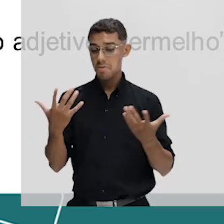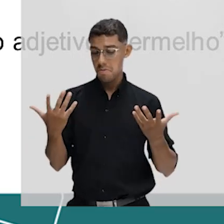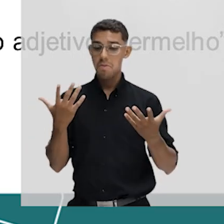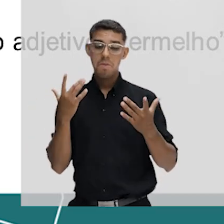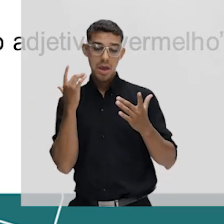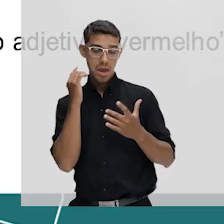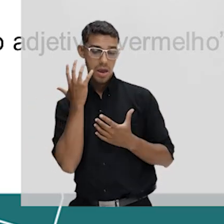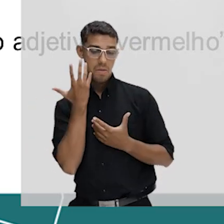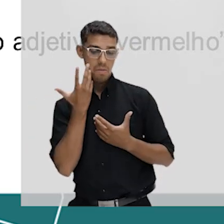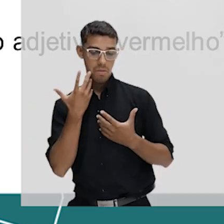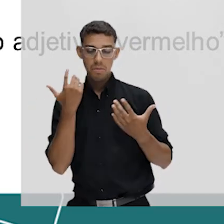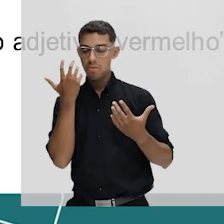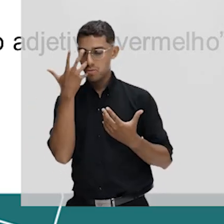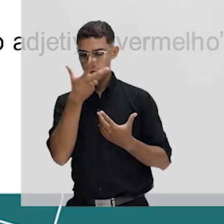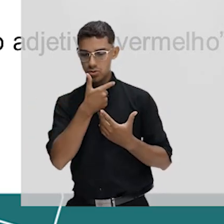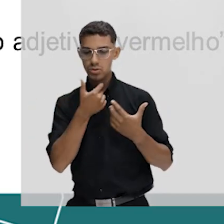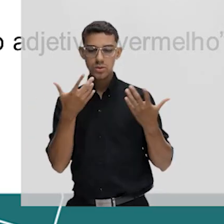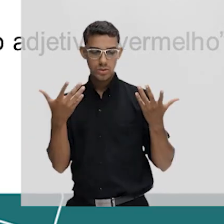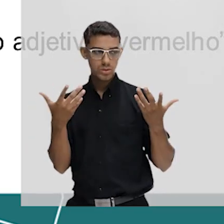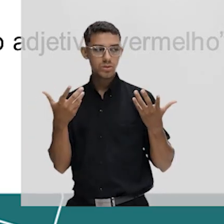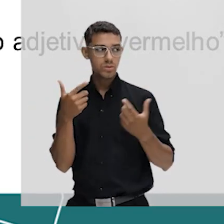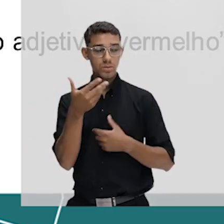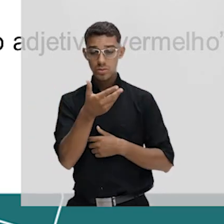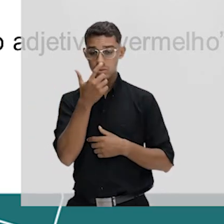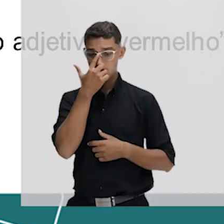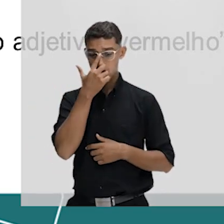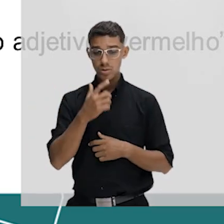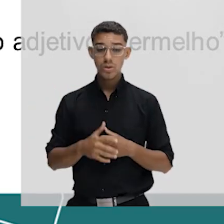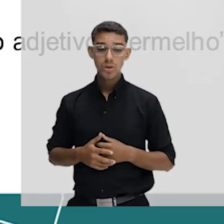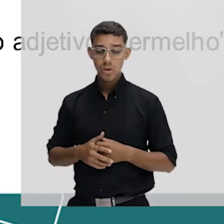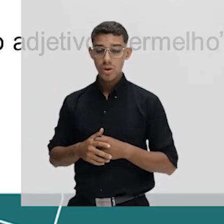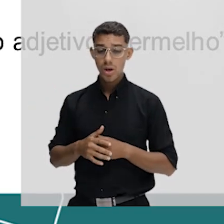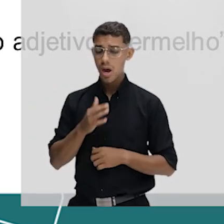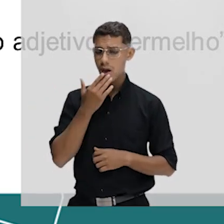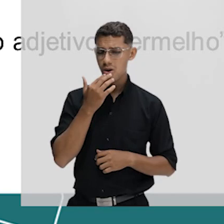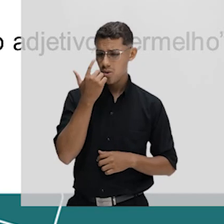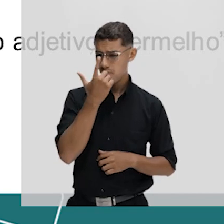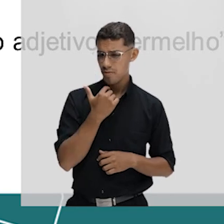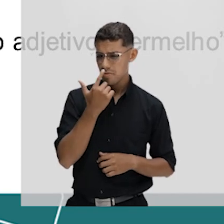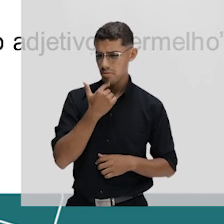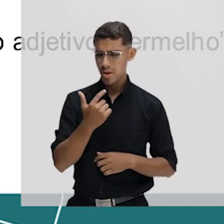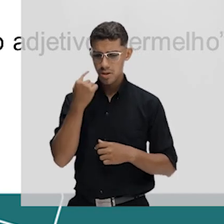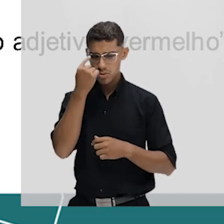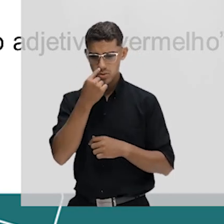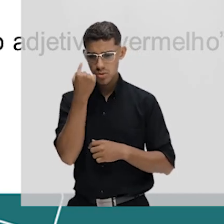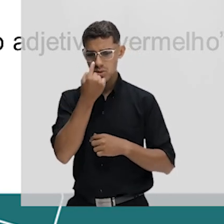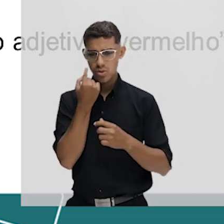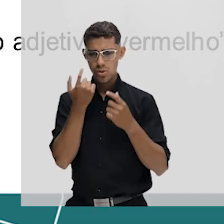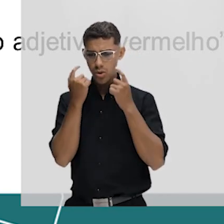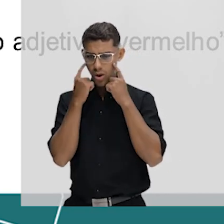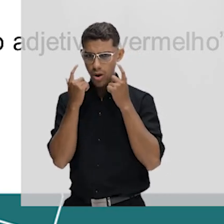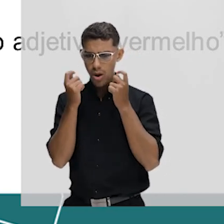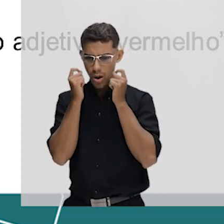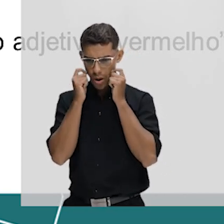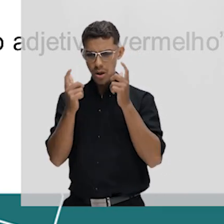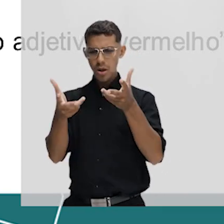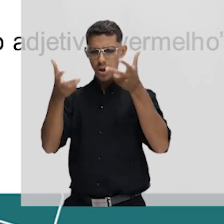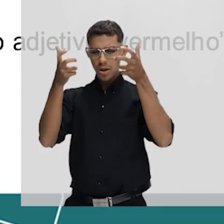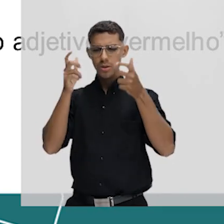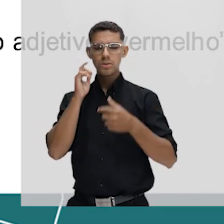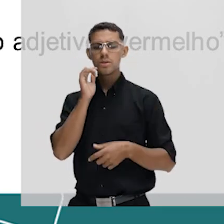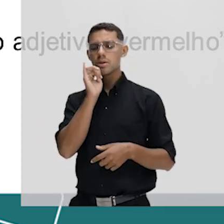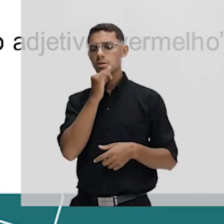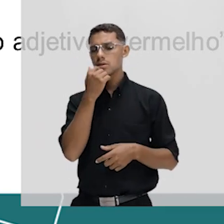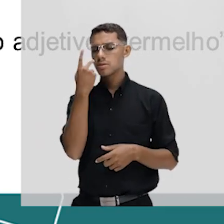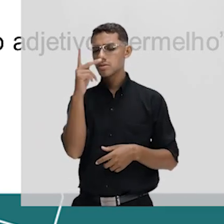foi transformado em substantivo. O vermelho de seus olhos indicou sua tristeza. Nesse caso, o adjetivo vermelho foi